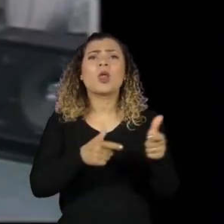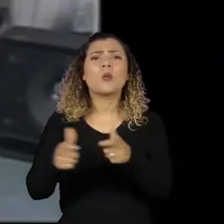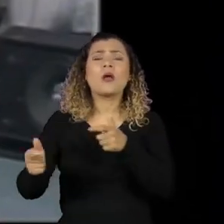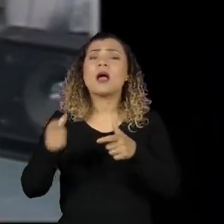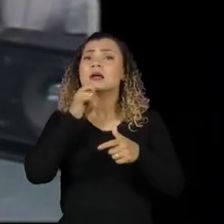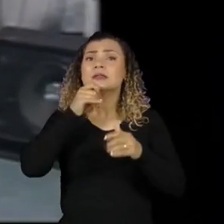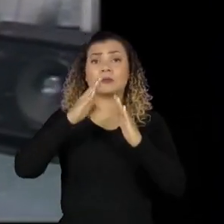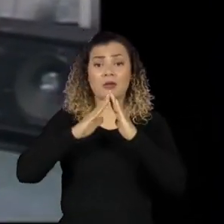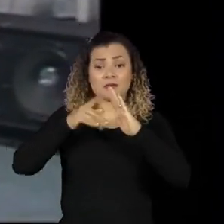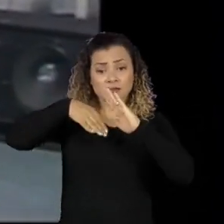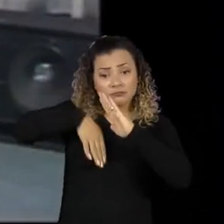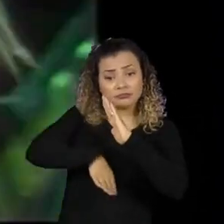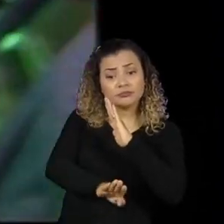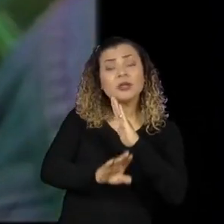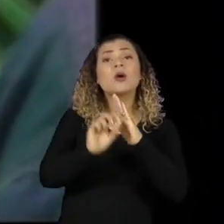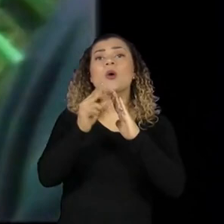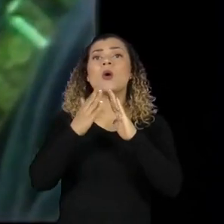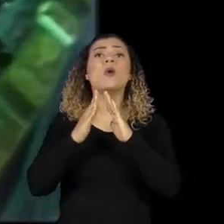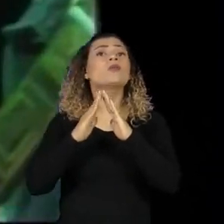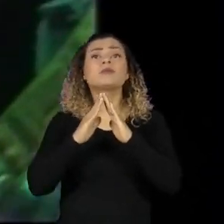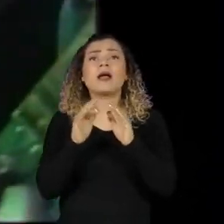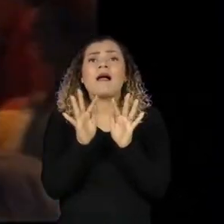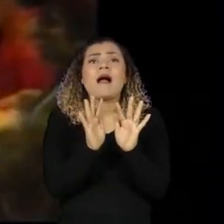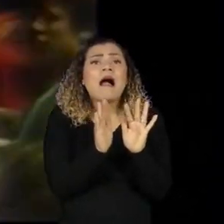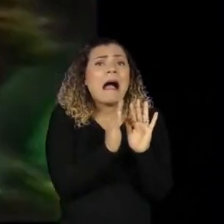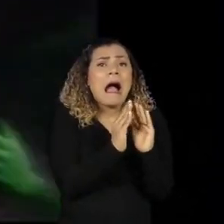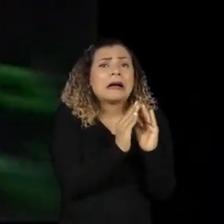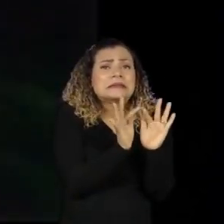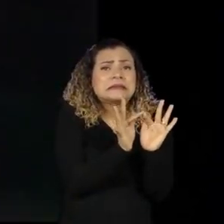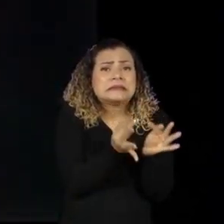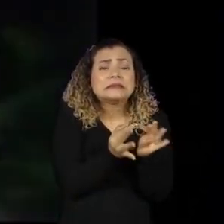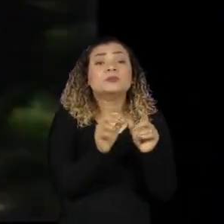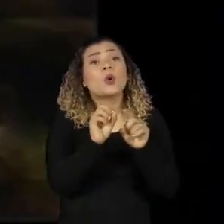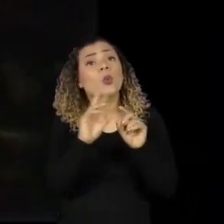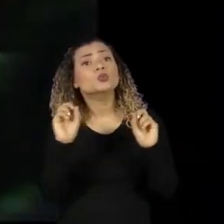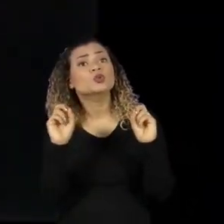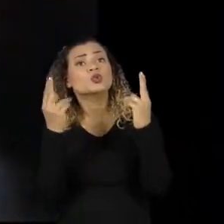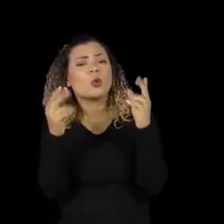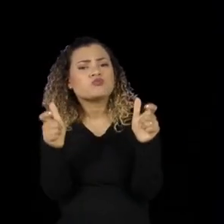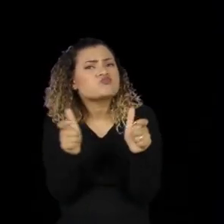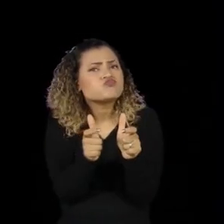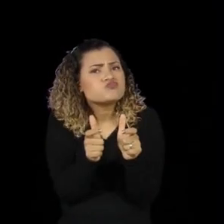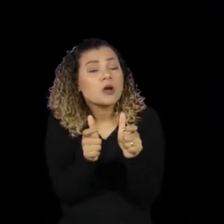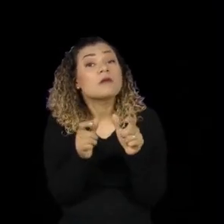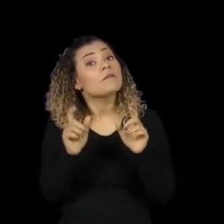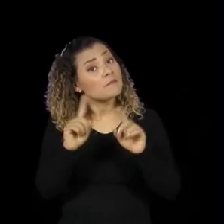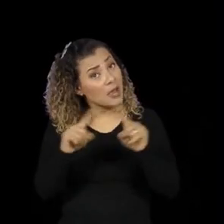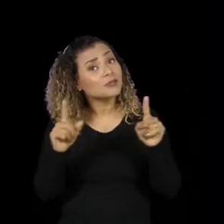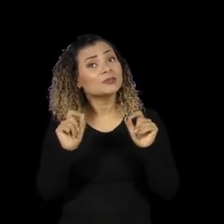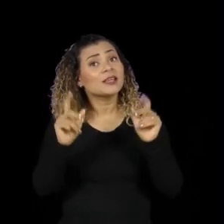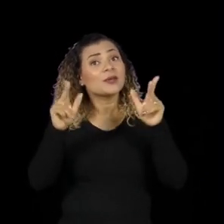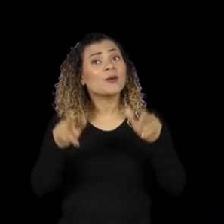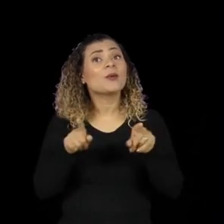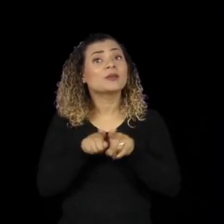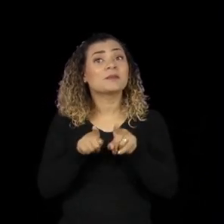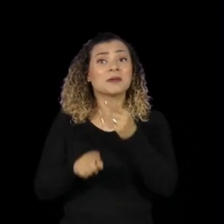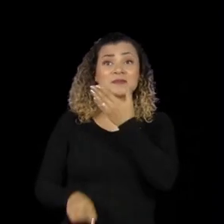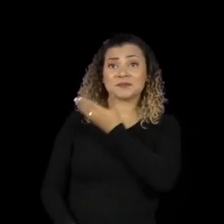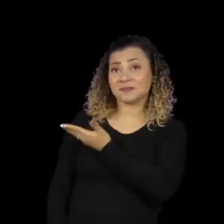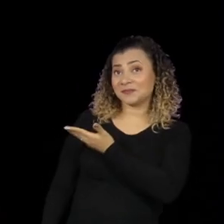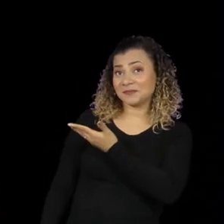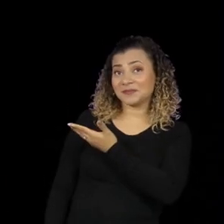porões, botecos ou em pequenas casas de espetáculos. Esse é o caso da Saco de